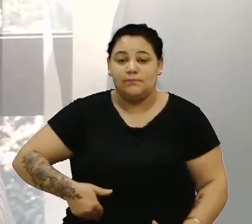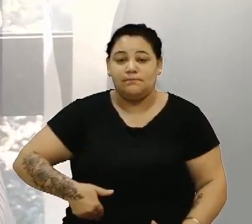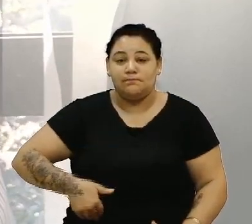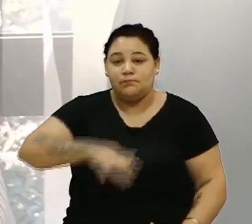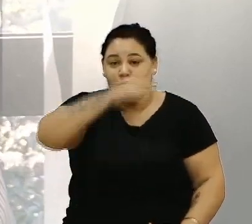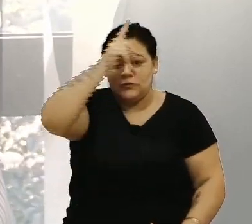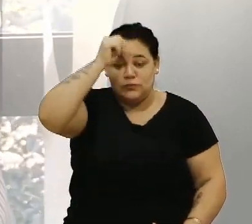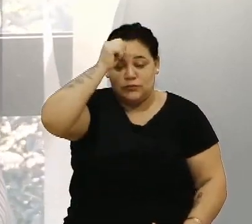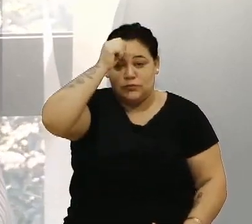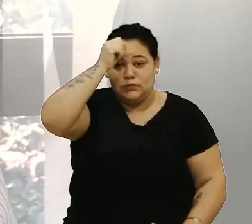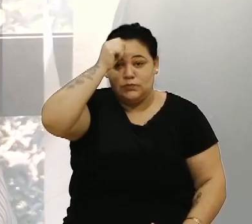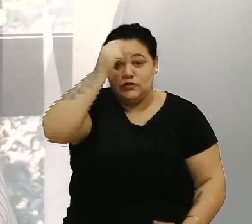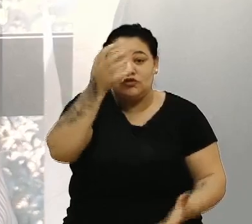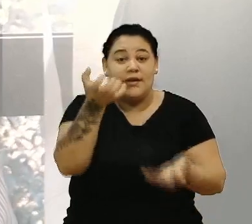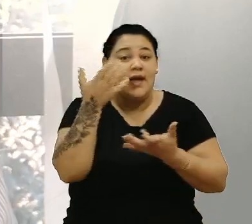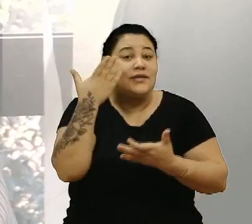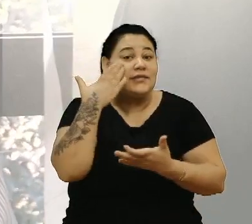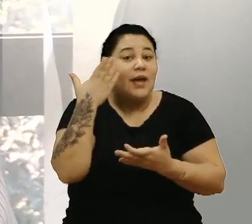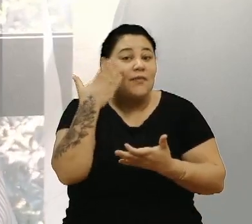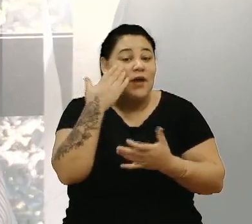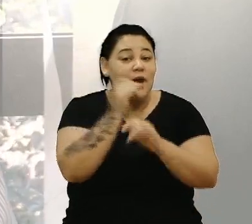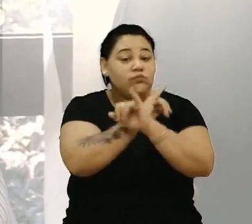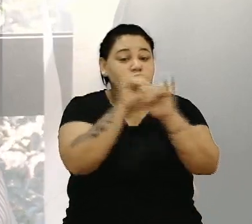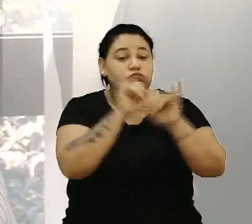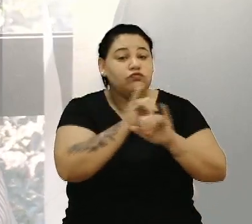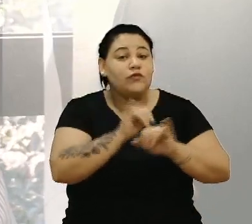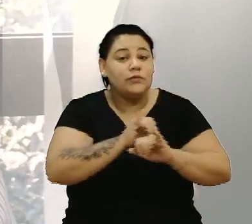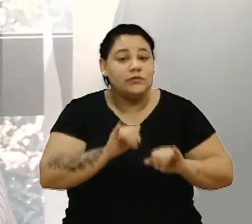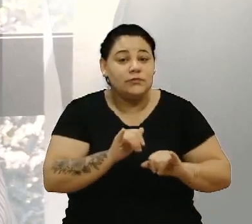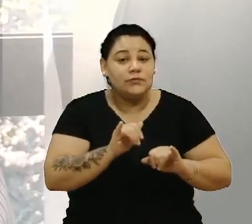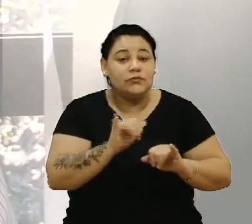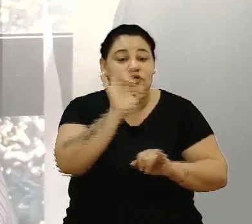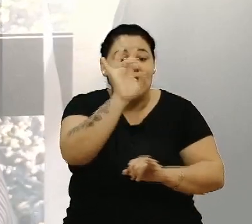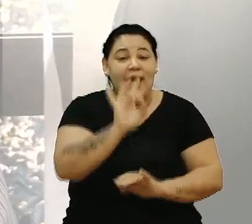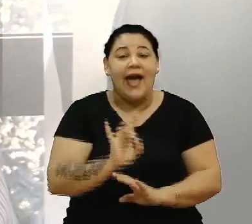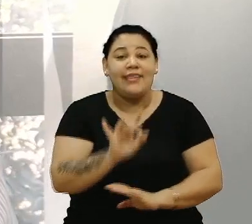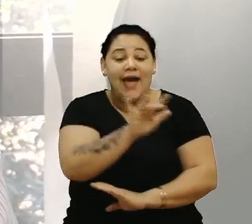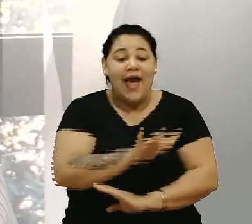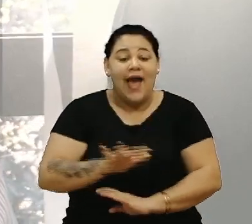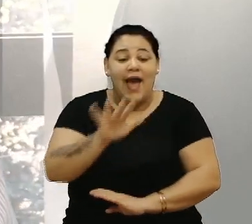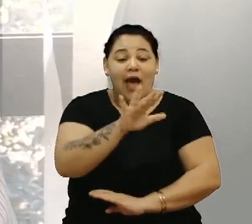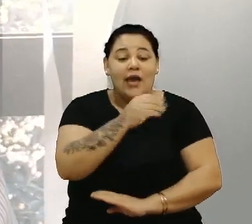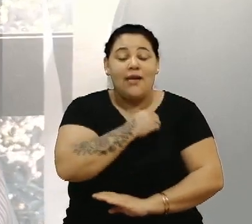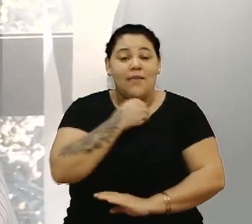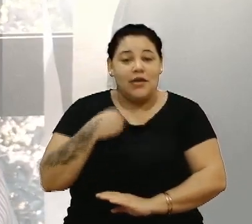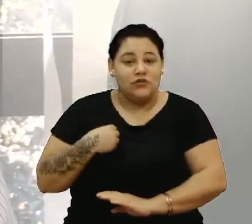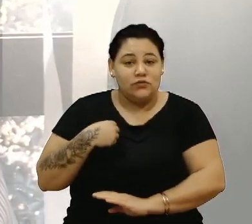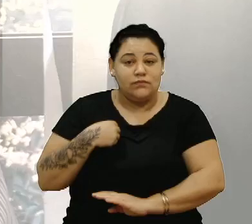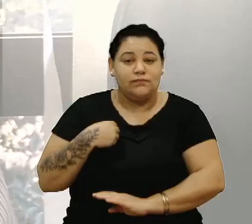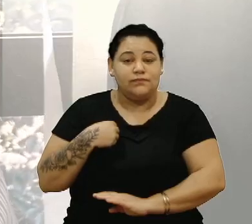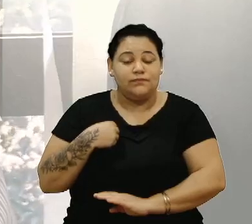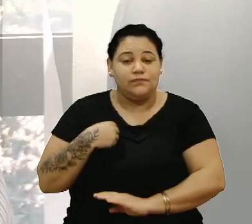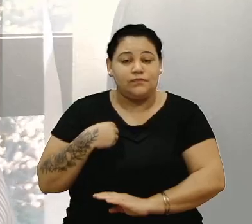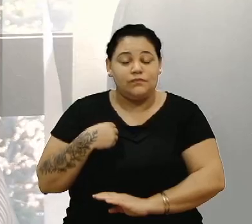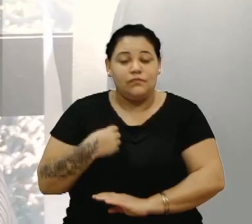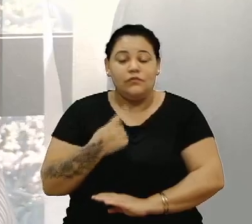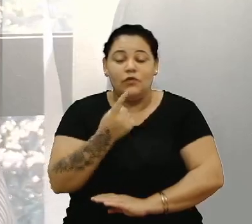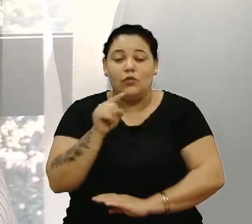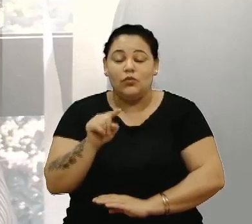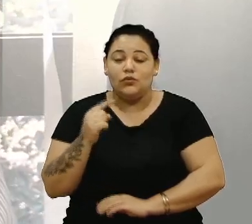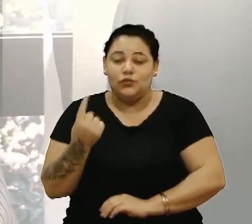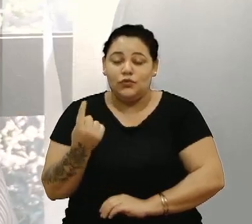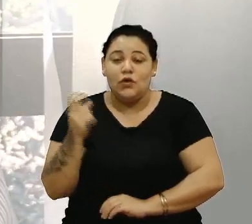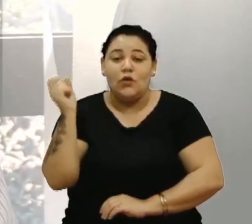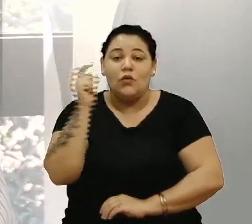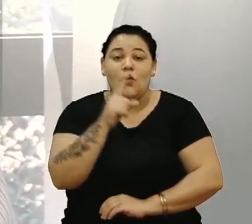Apresentar os dados por especialidade médica e alocação de profissionais. 1.1. Quais tipos